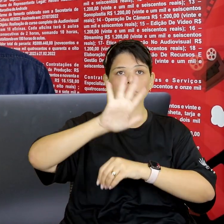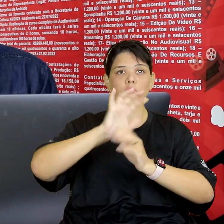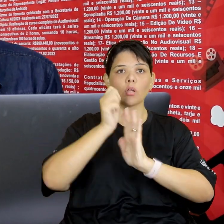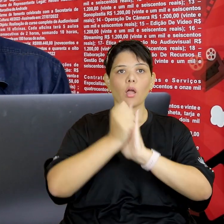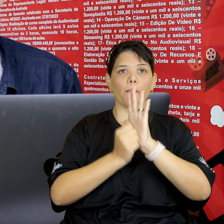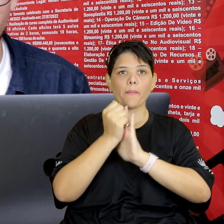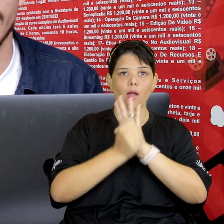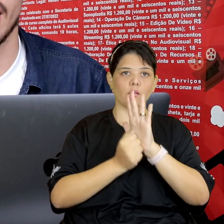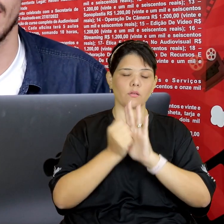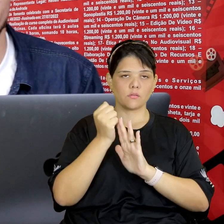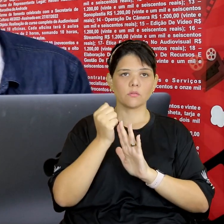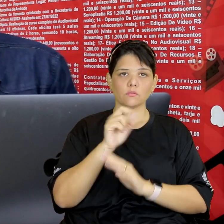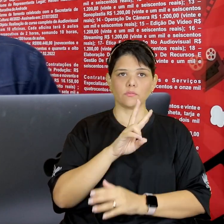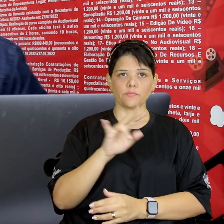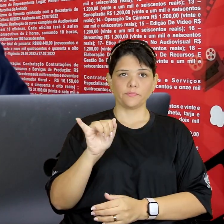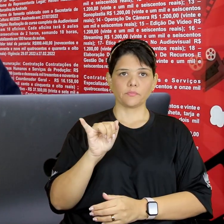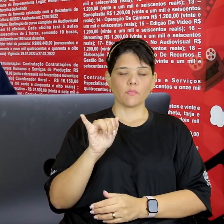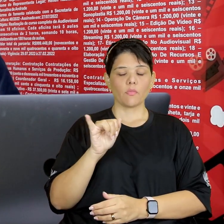Então,